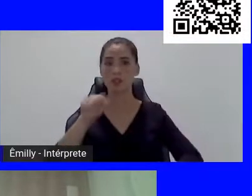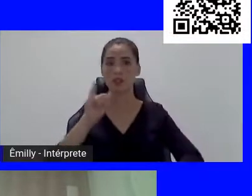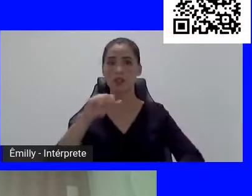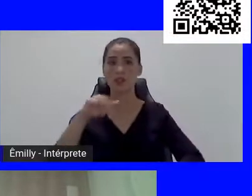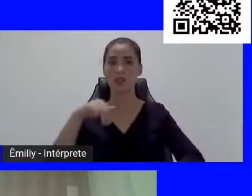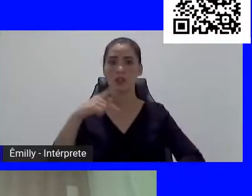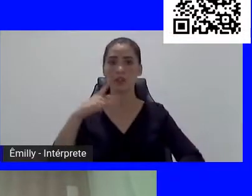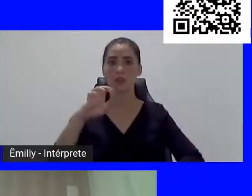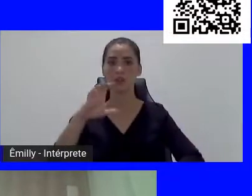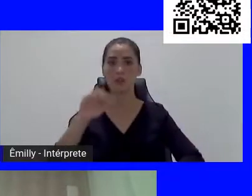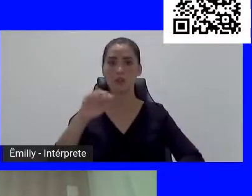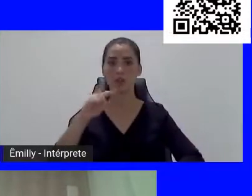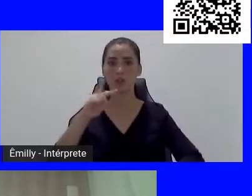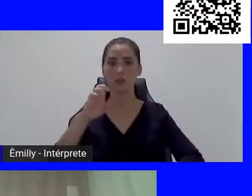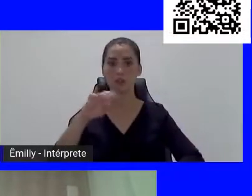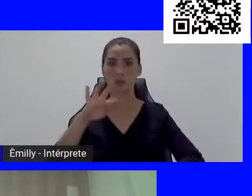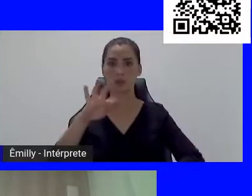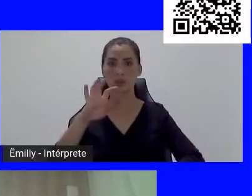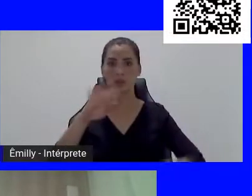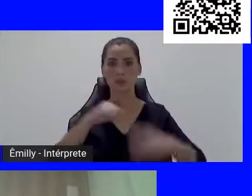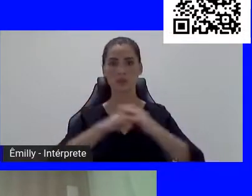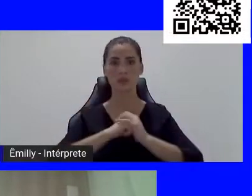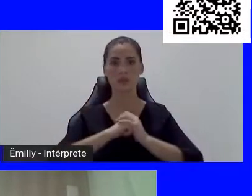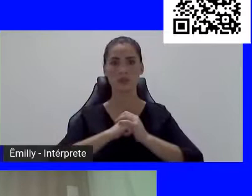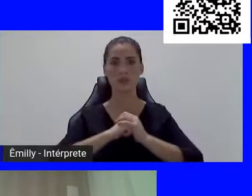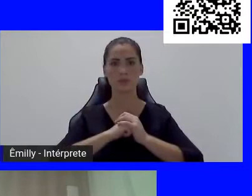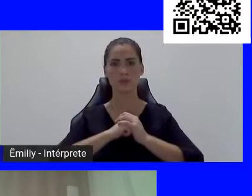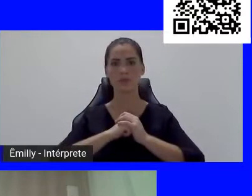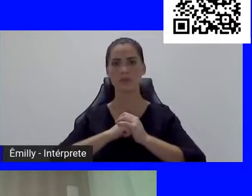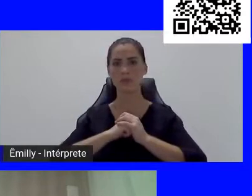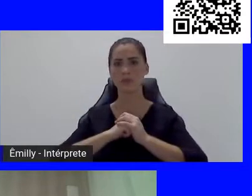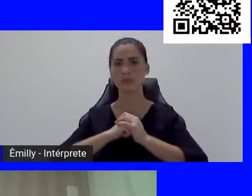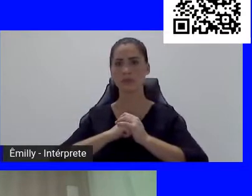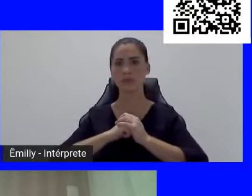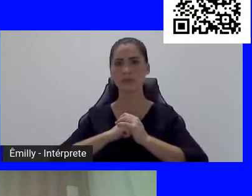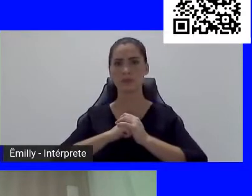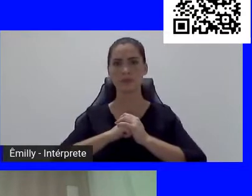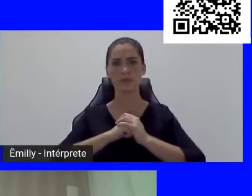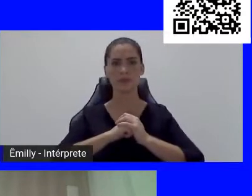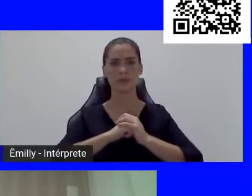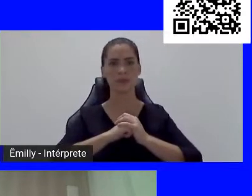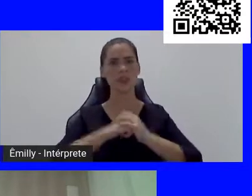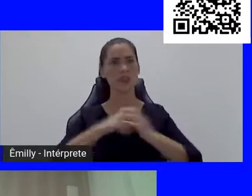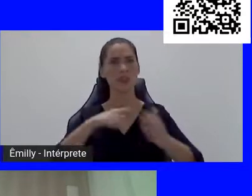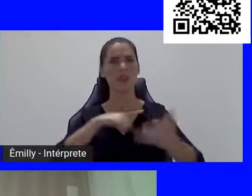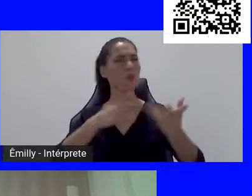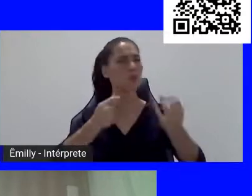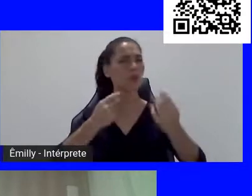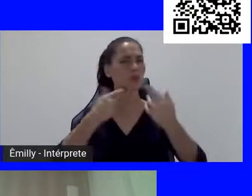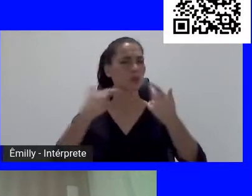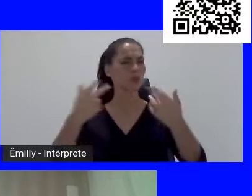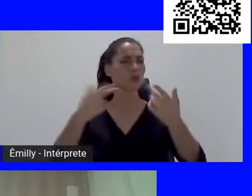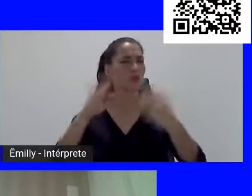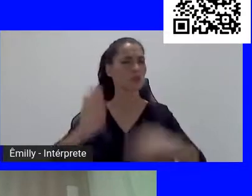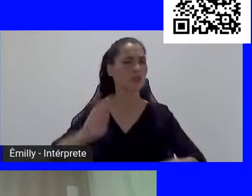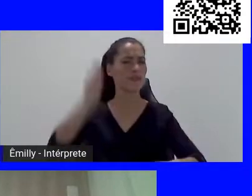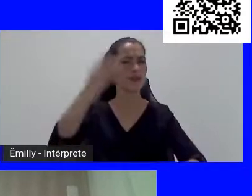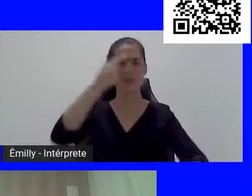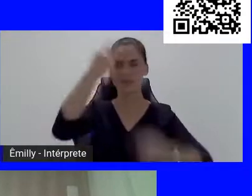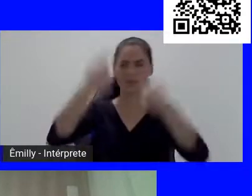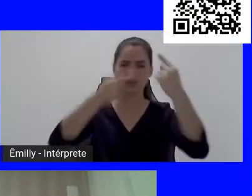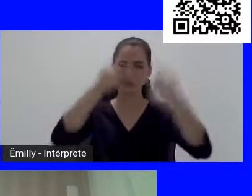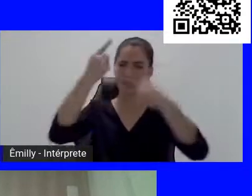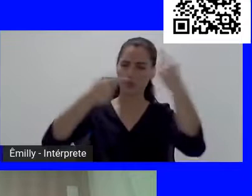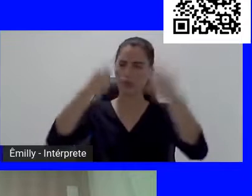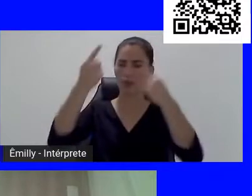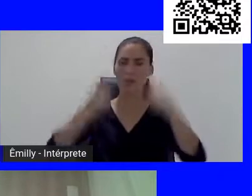oportunidade, porque eu não sei de onde saiu mais uma fake news, eu estou acumulando fake news na minha vida, porque inventam um monte de coisa, mas assim, eu não